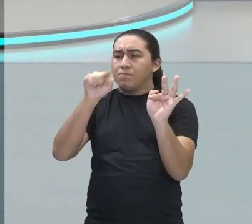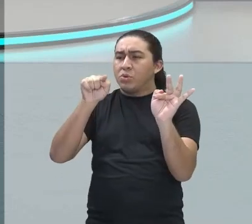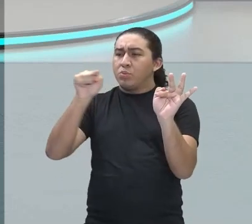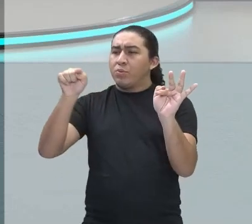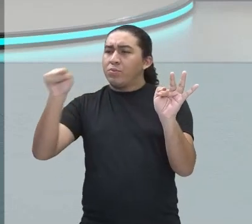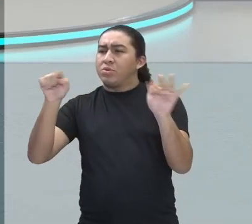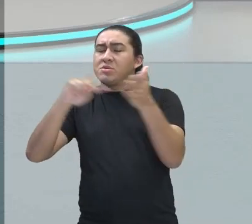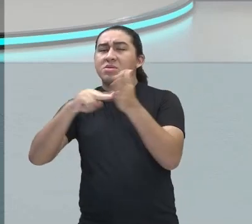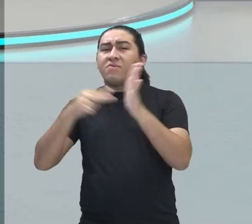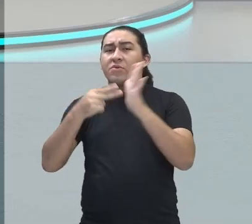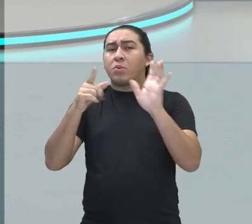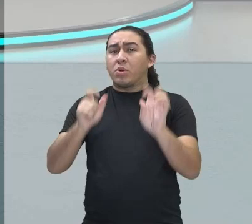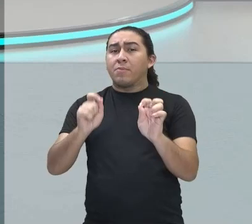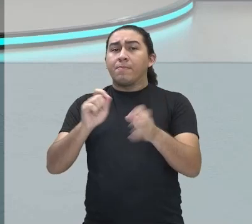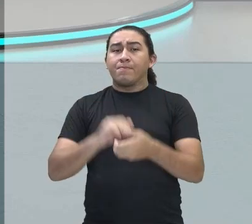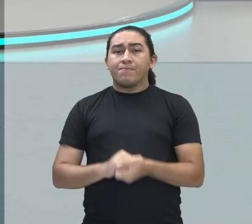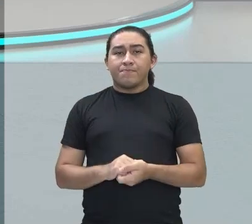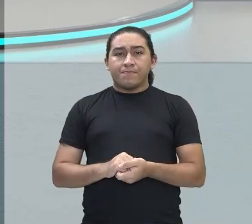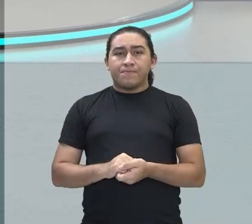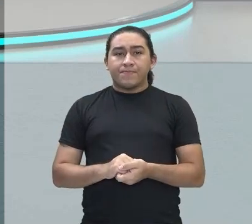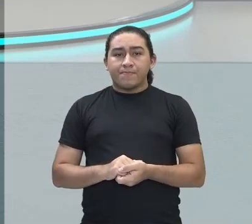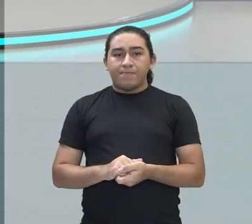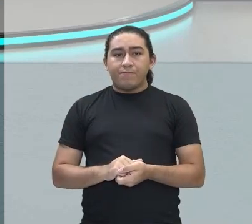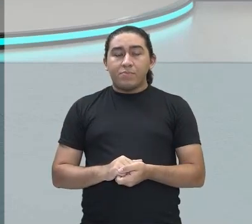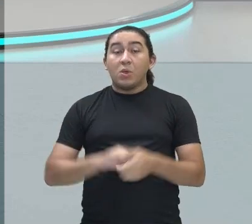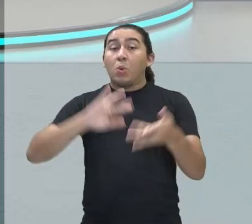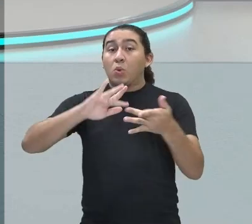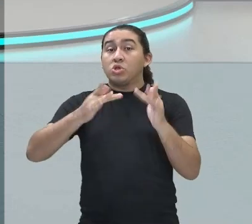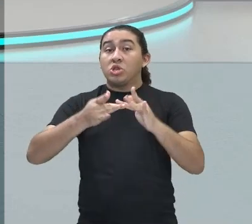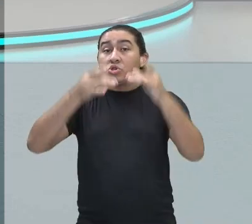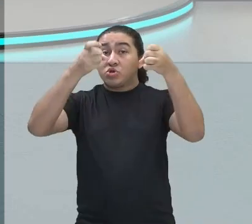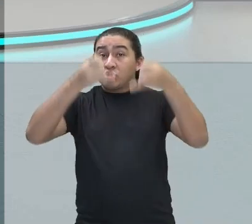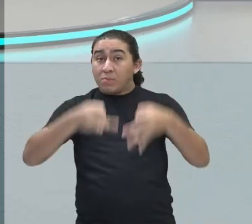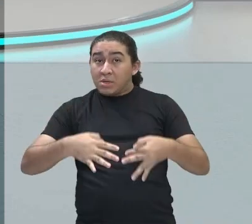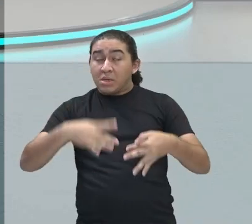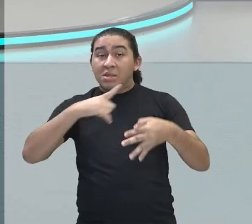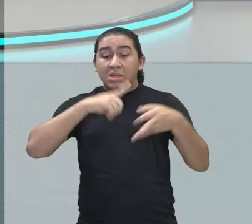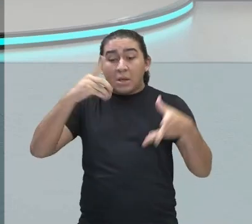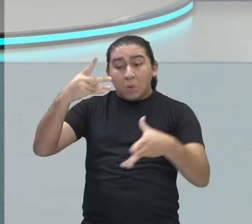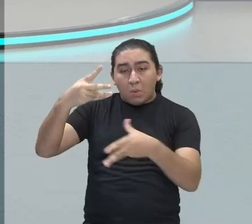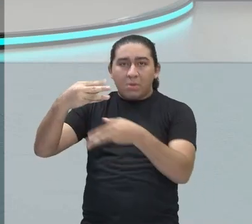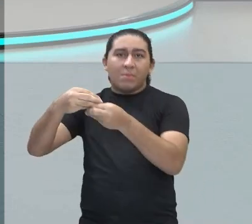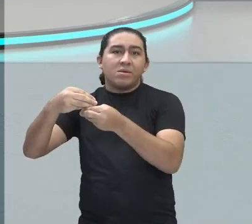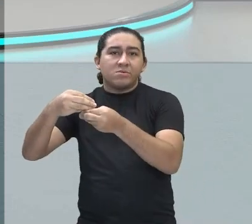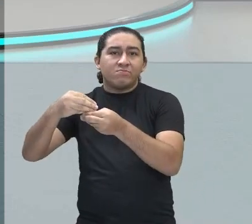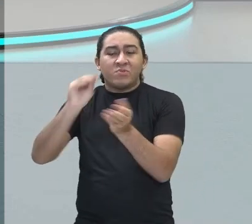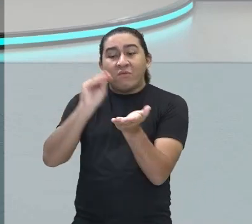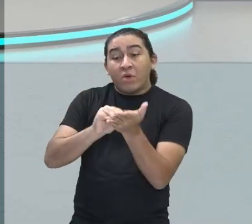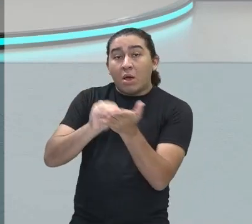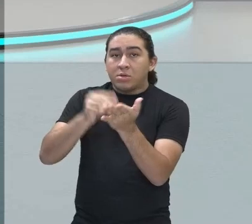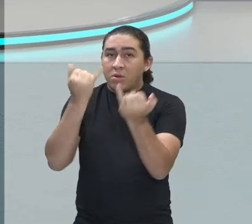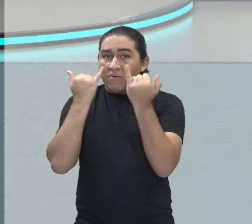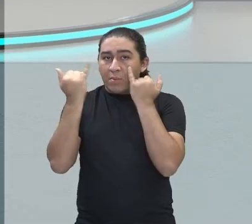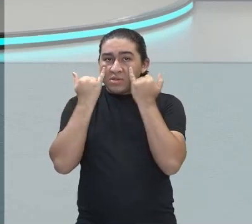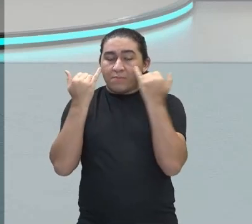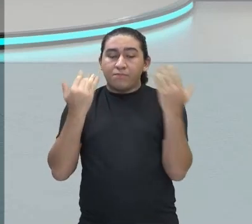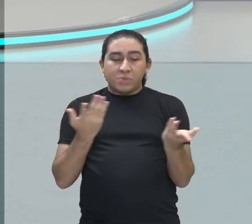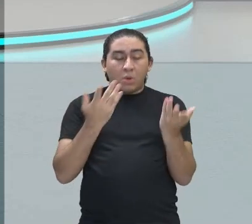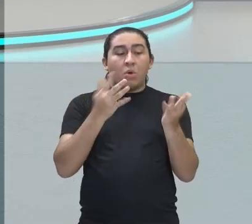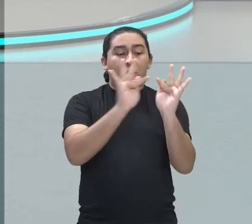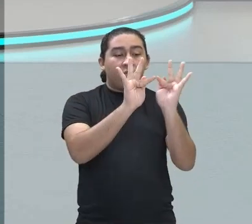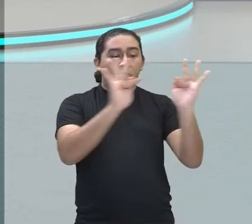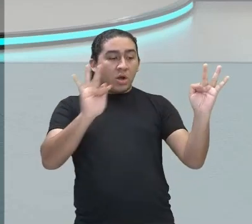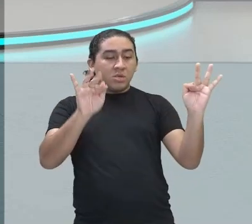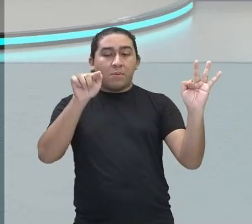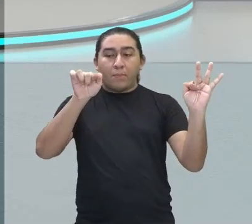que há muito mais do que aquilo que eu escrevi ou que eu disse. Então, as reticências